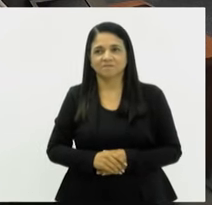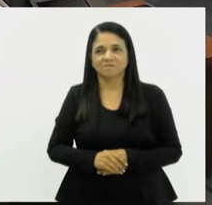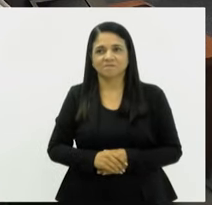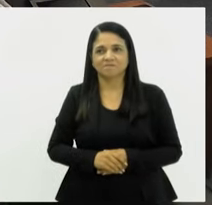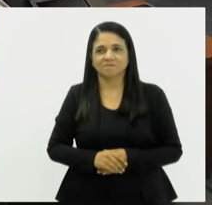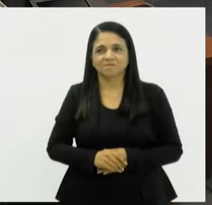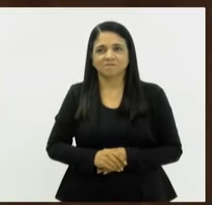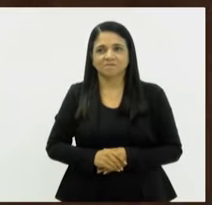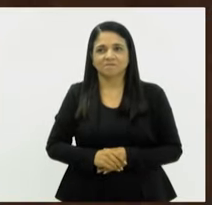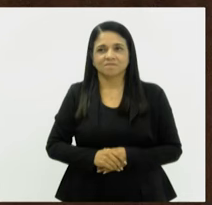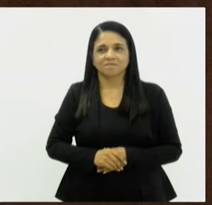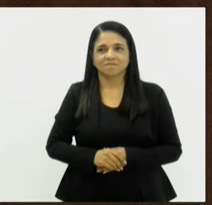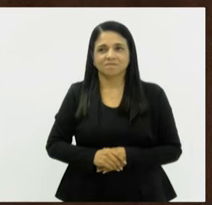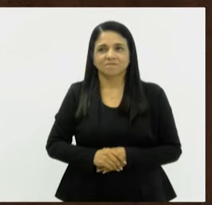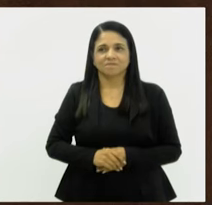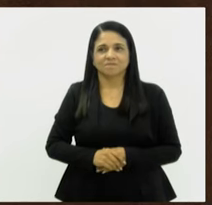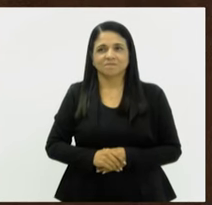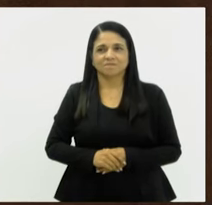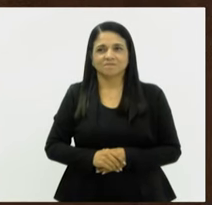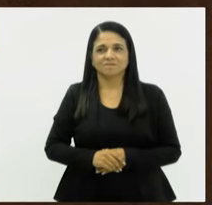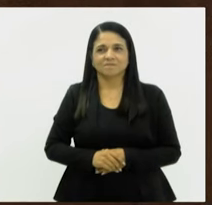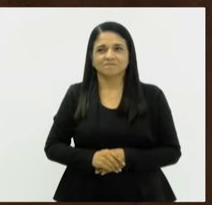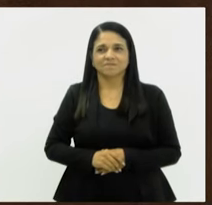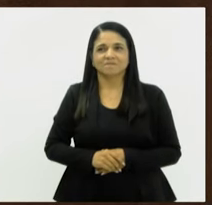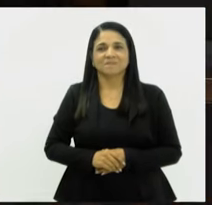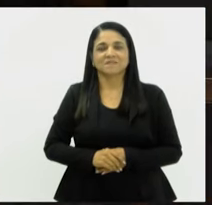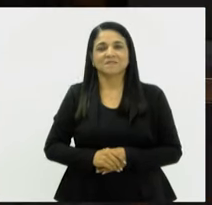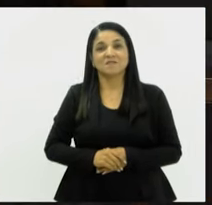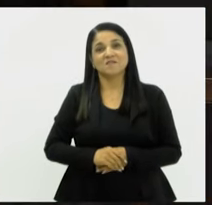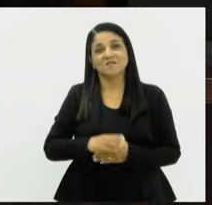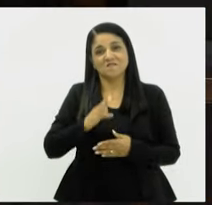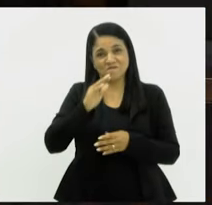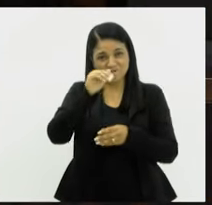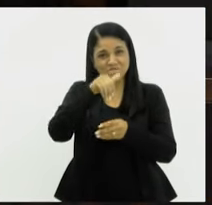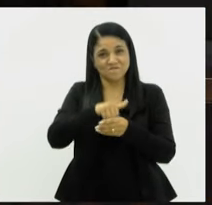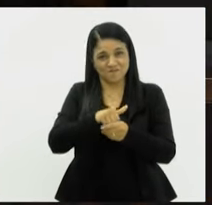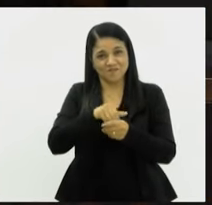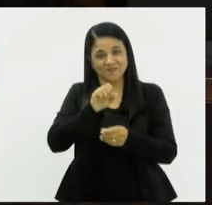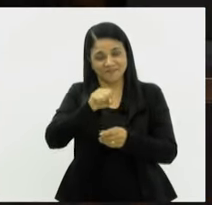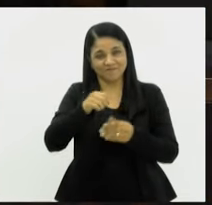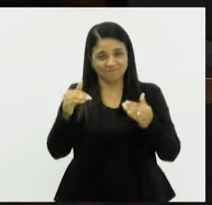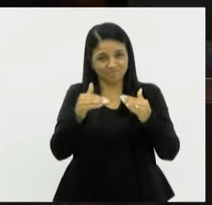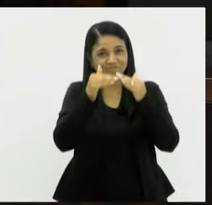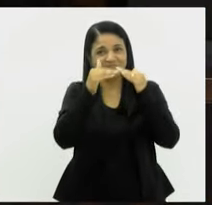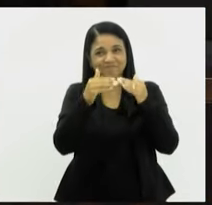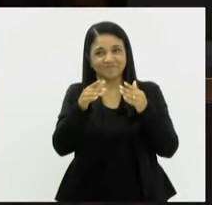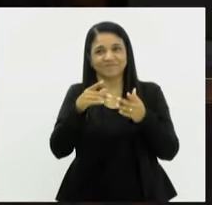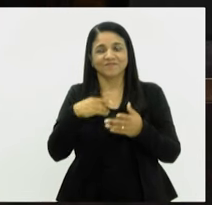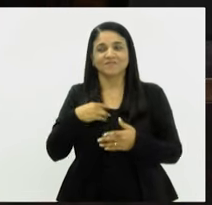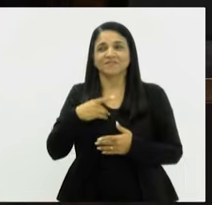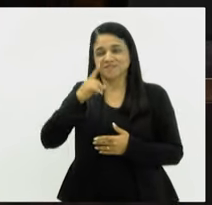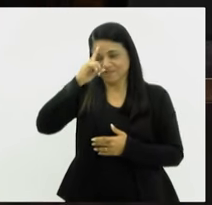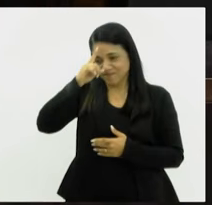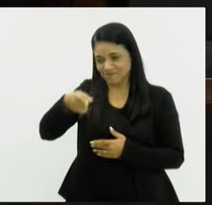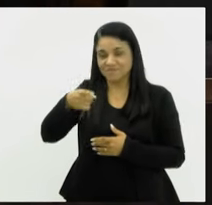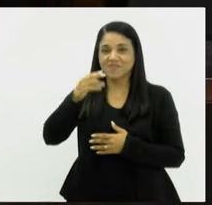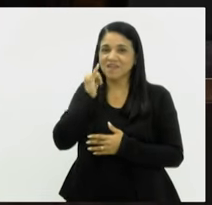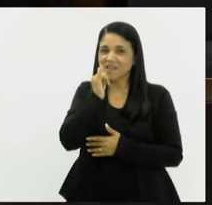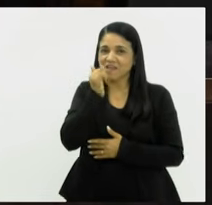Não tem ninguém para dar parecer, o que, é que eu faço? Favorável, presidente. Vou designar como relator